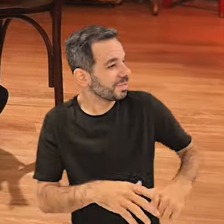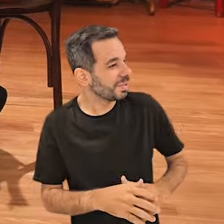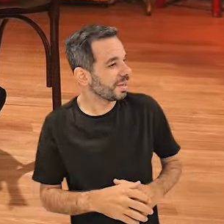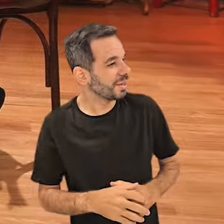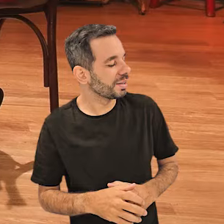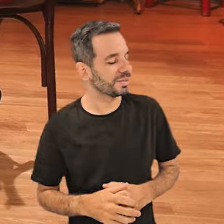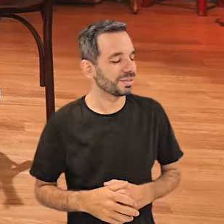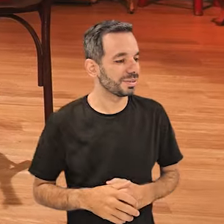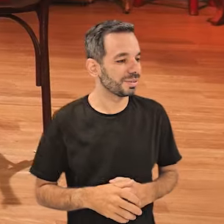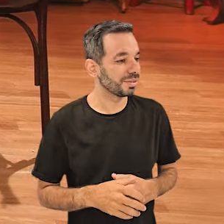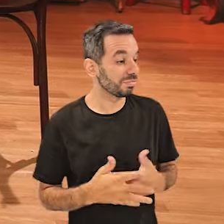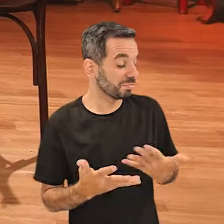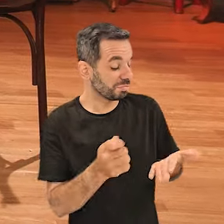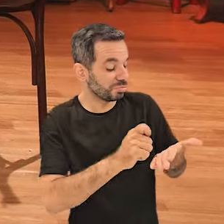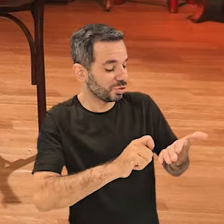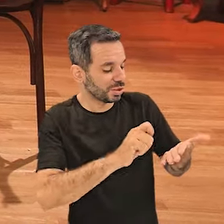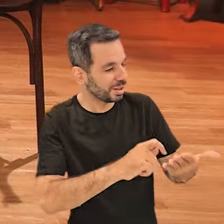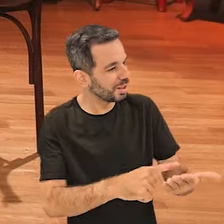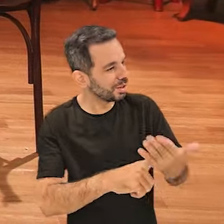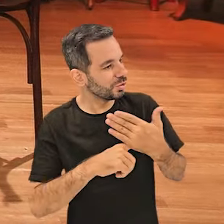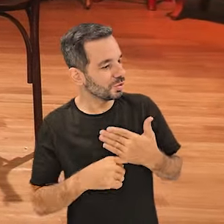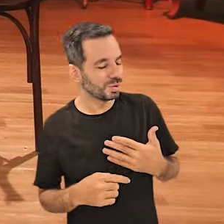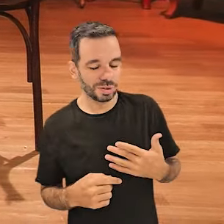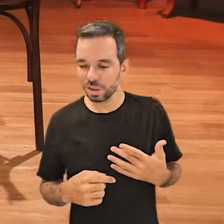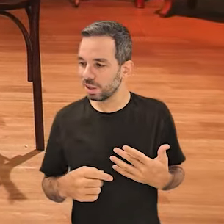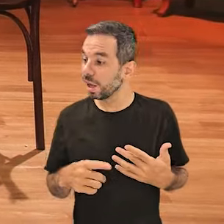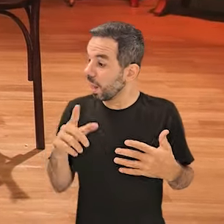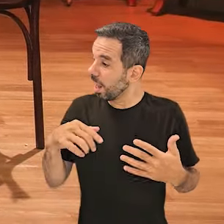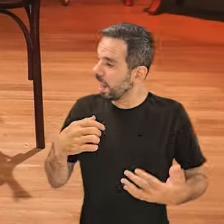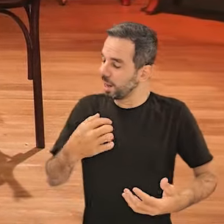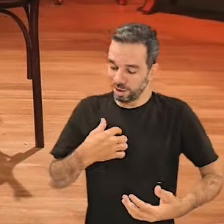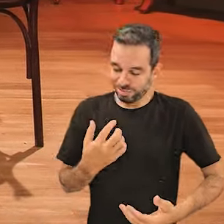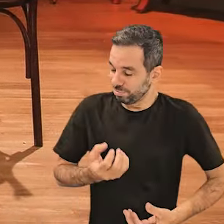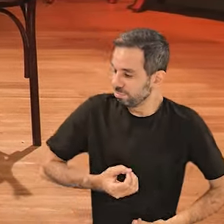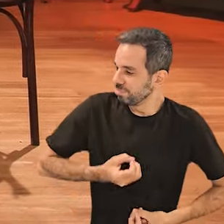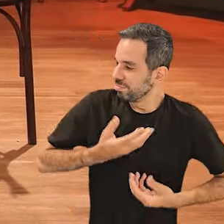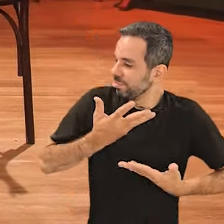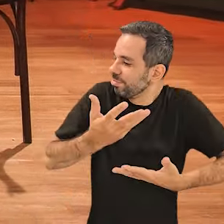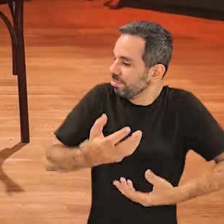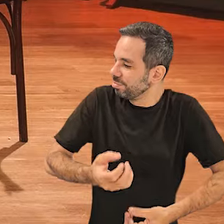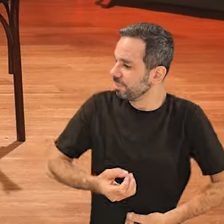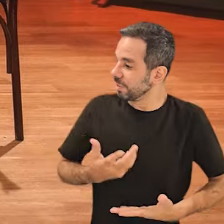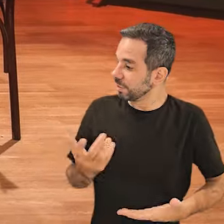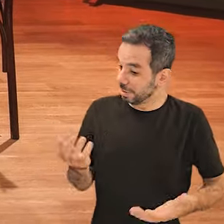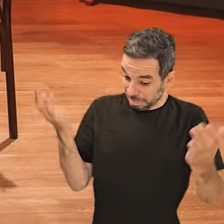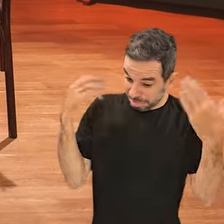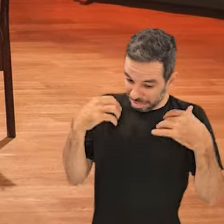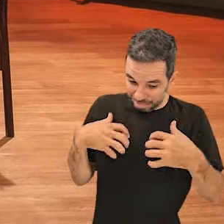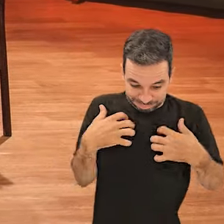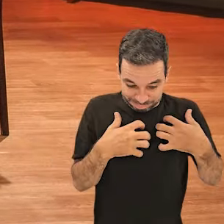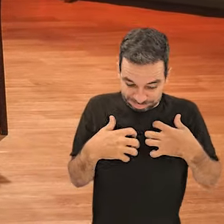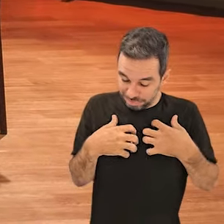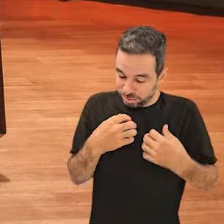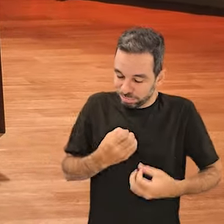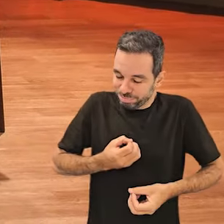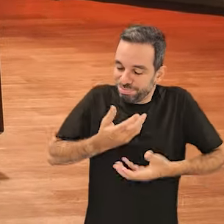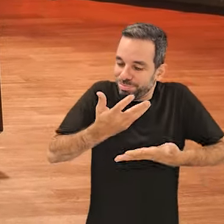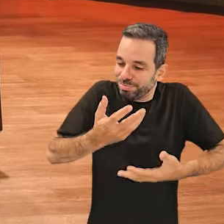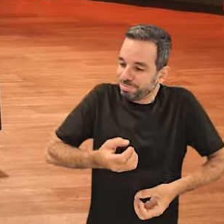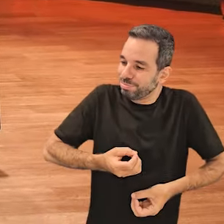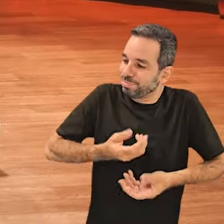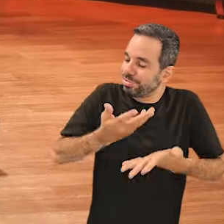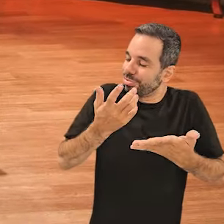de acordo com o gênero, é uma autorrealização, a escrita. Colocar para fora, né? Sim, exato. É porque o que é a escrita? É um